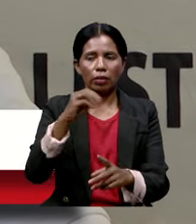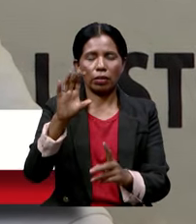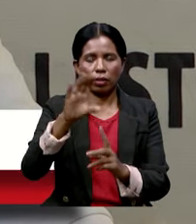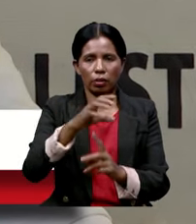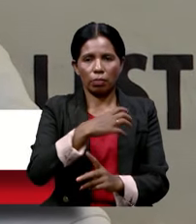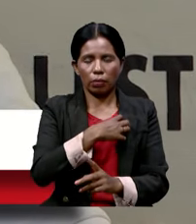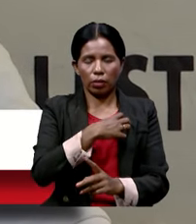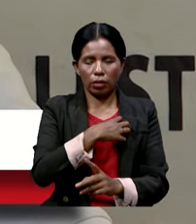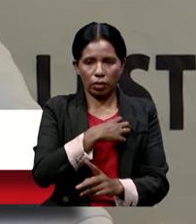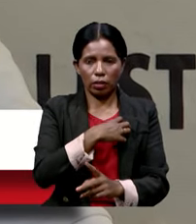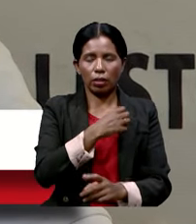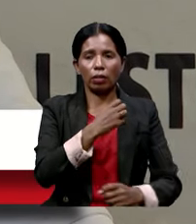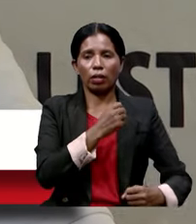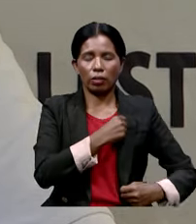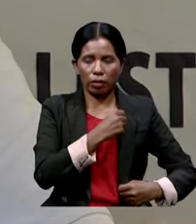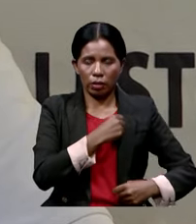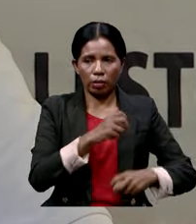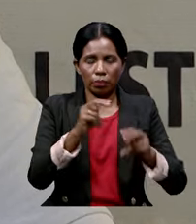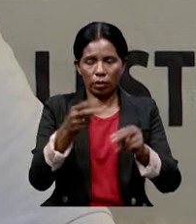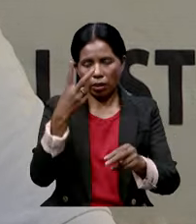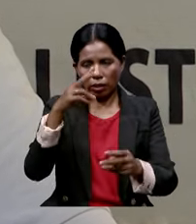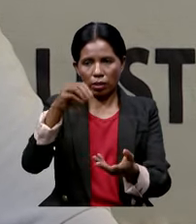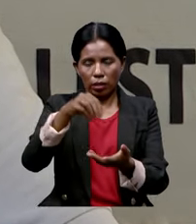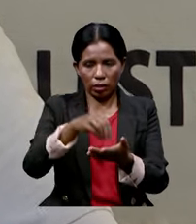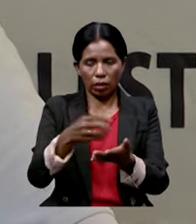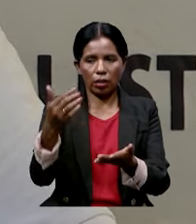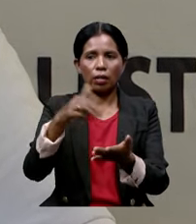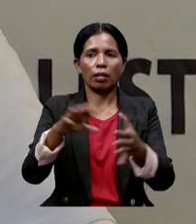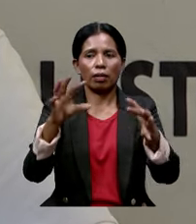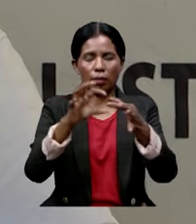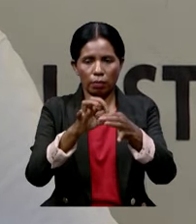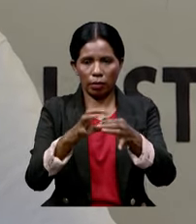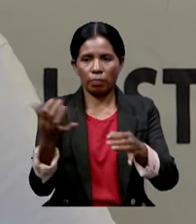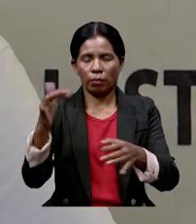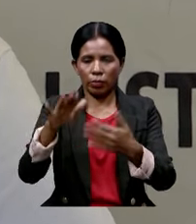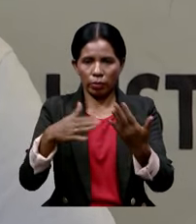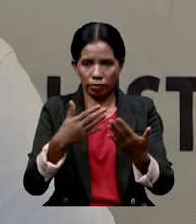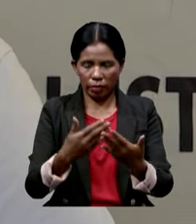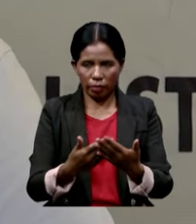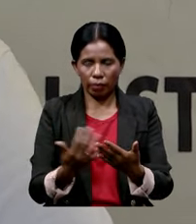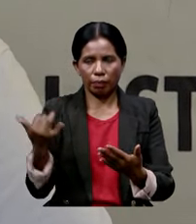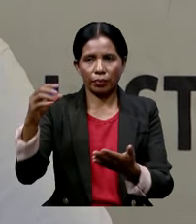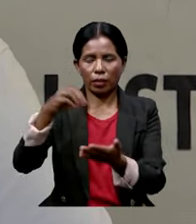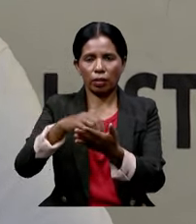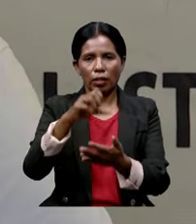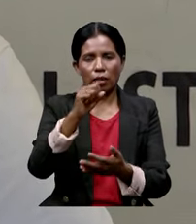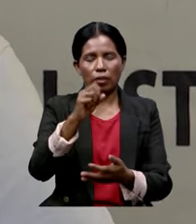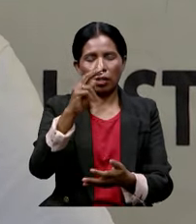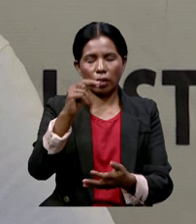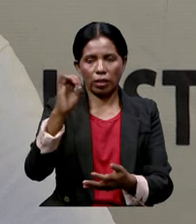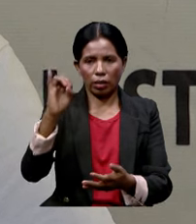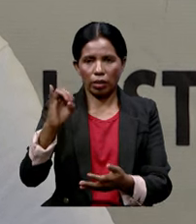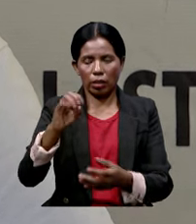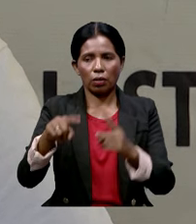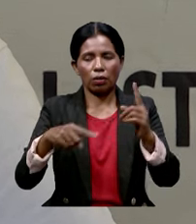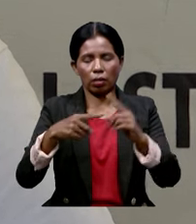PNTL, precisa haver fila fale colocação membros Sira e SNI no bairro